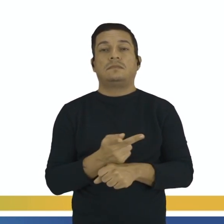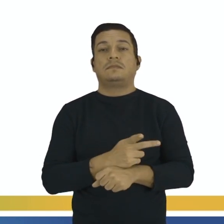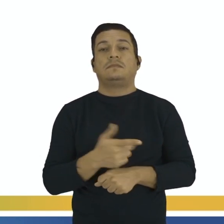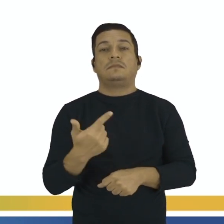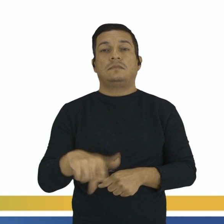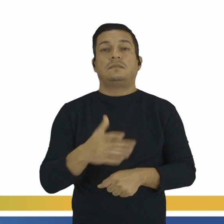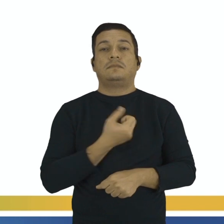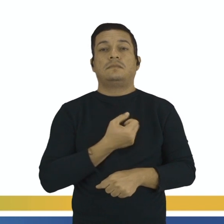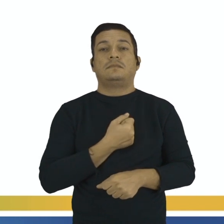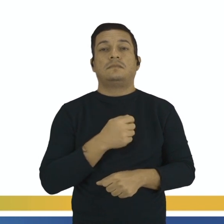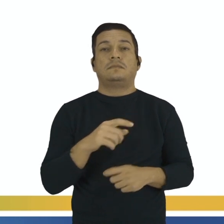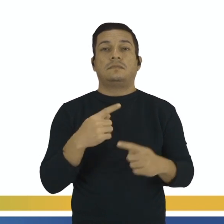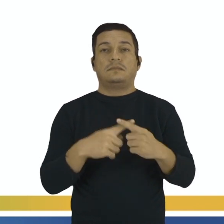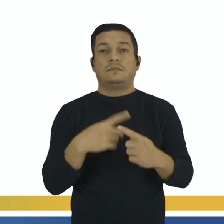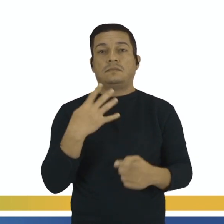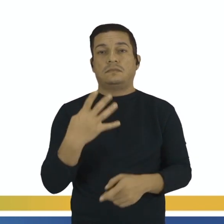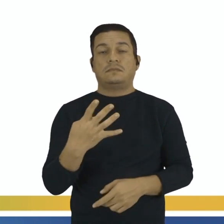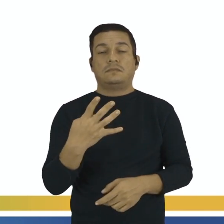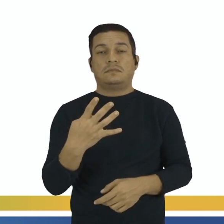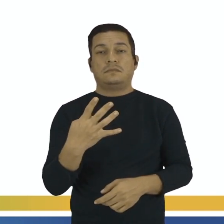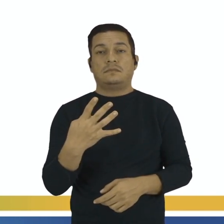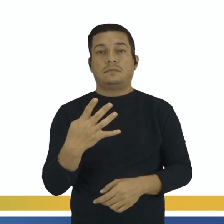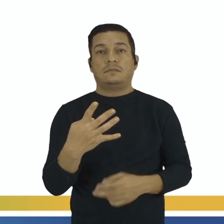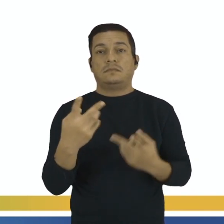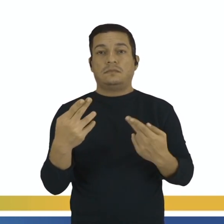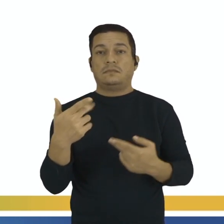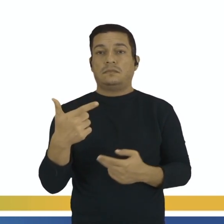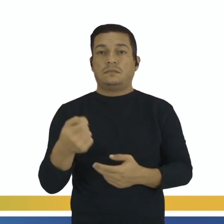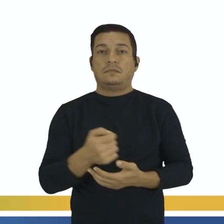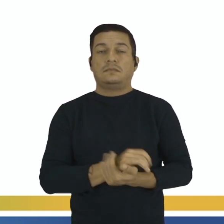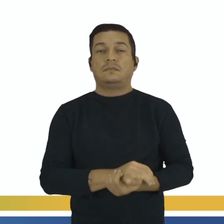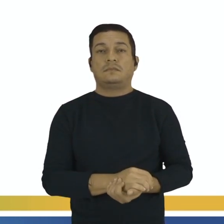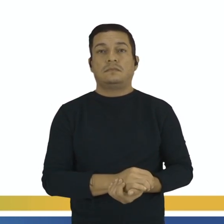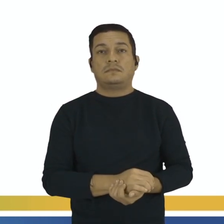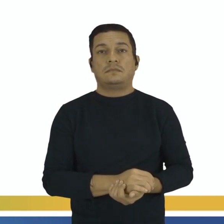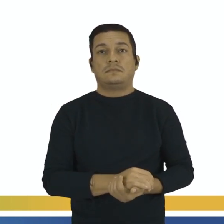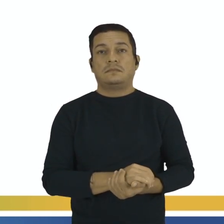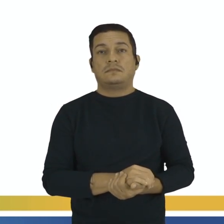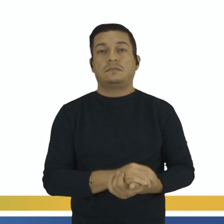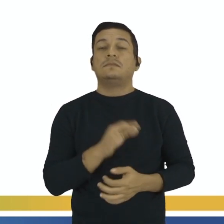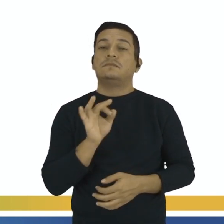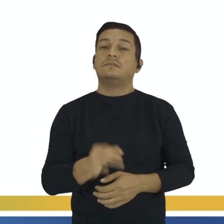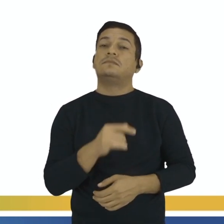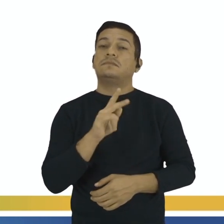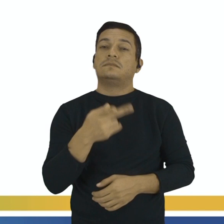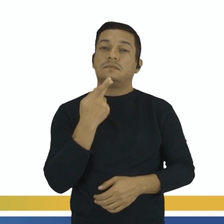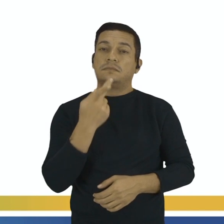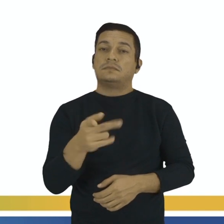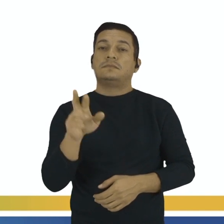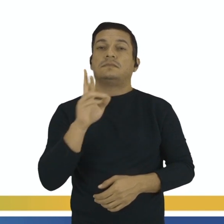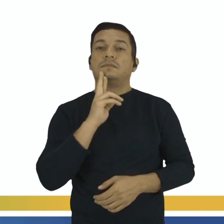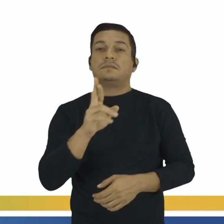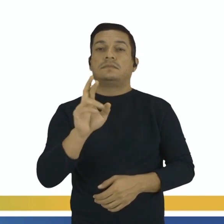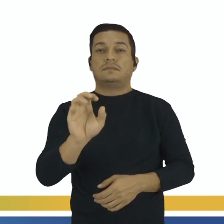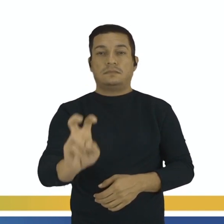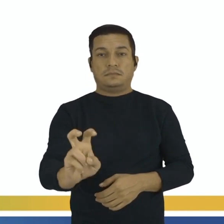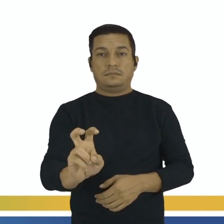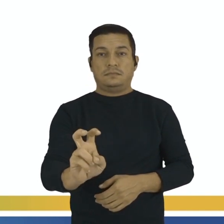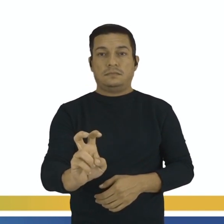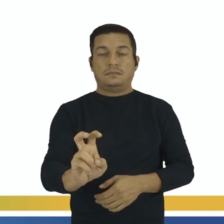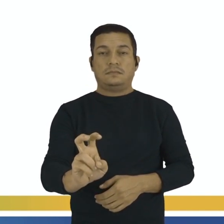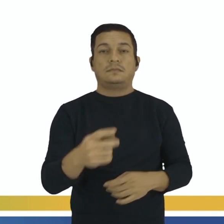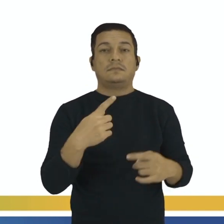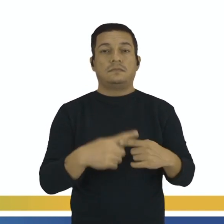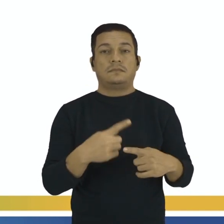que multiplicado por 4 chegue perto ou igual a 20. Acertou quem disse que esse número é o número 5,